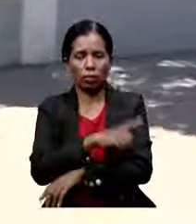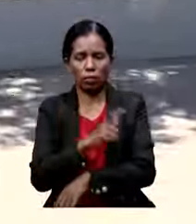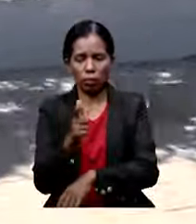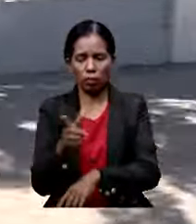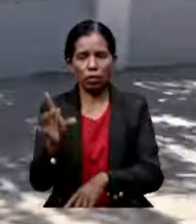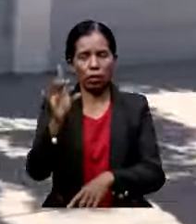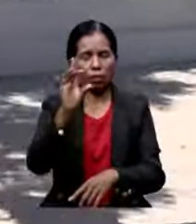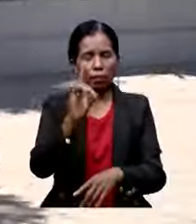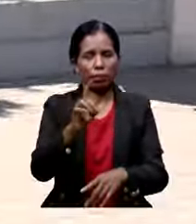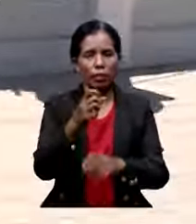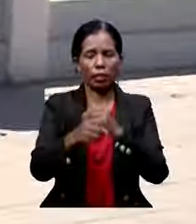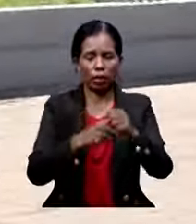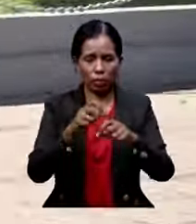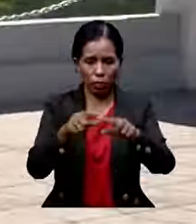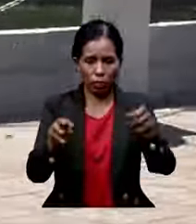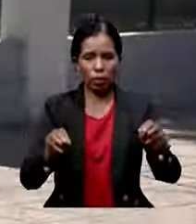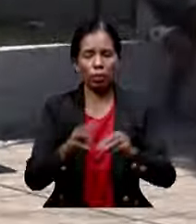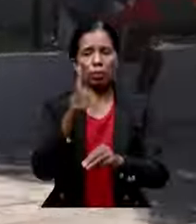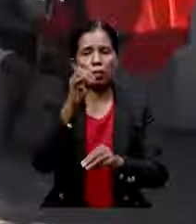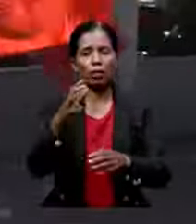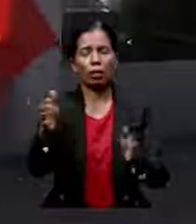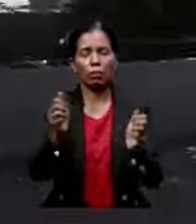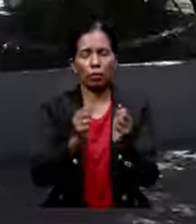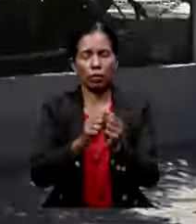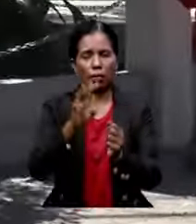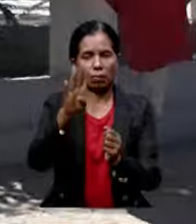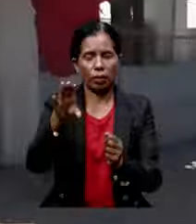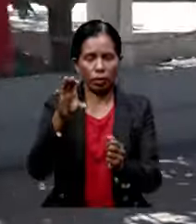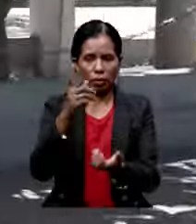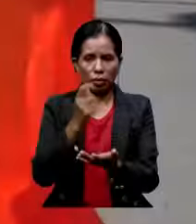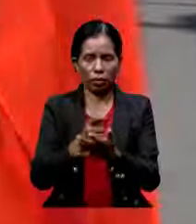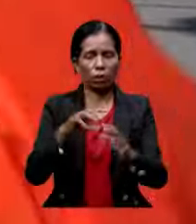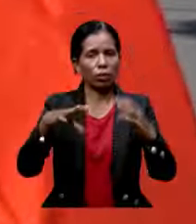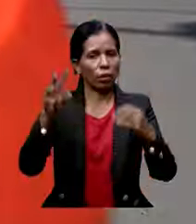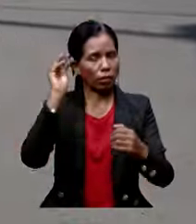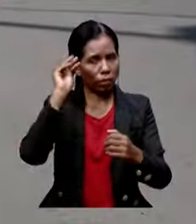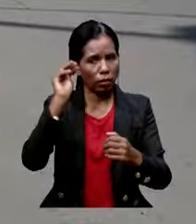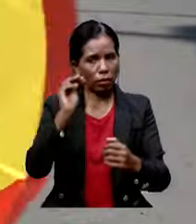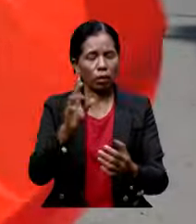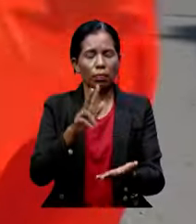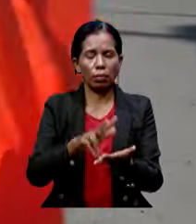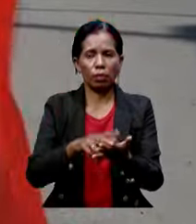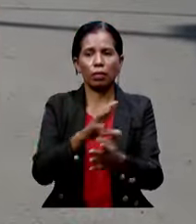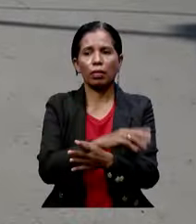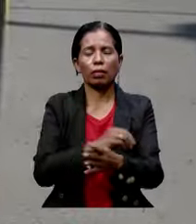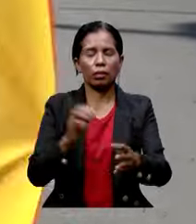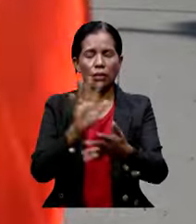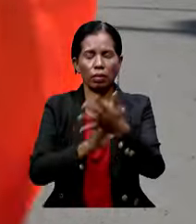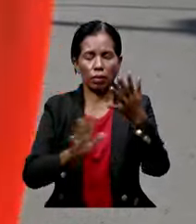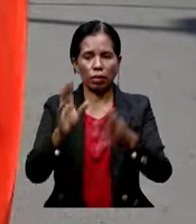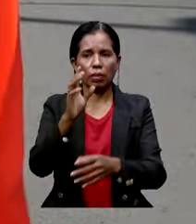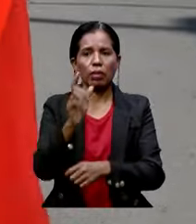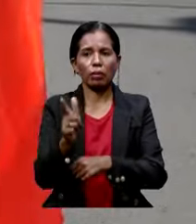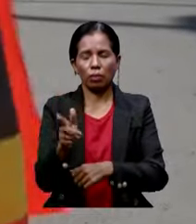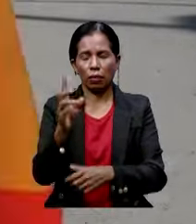maio tinang ne ia município Dili, besikri hung atusat. Antes ne Conselho Ministro delibera hode aprova ona tema ba comemoração 20 de